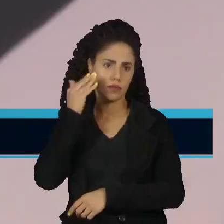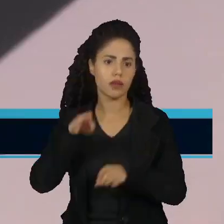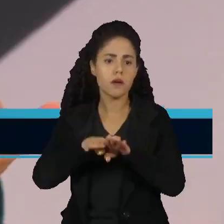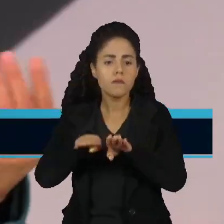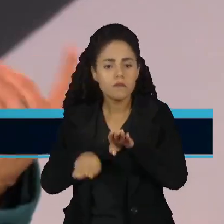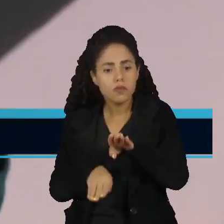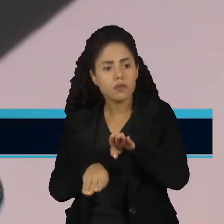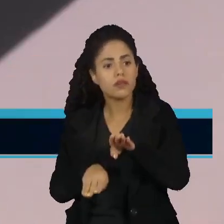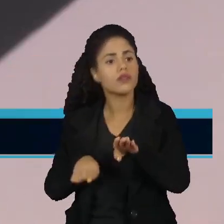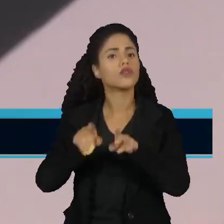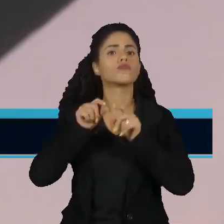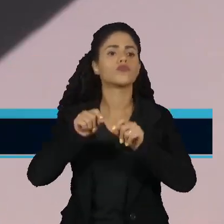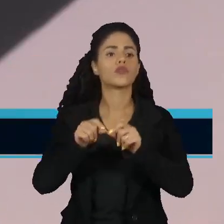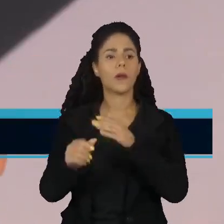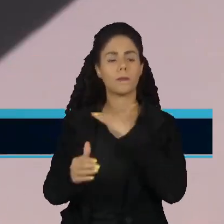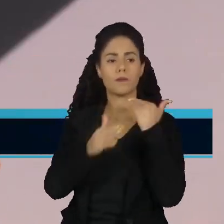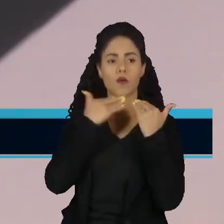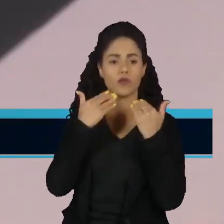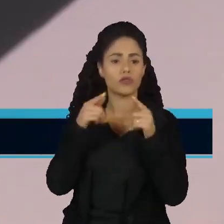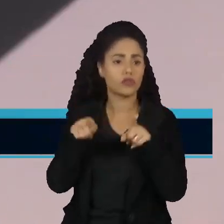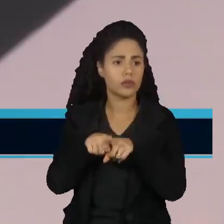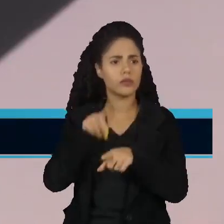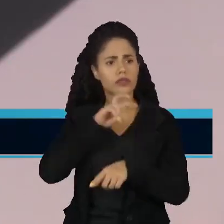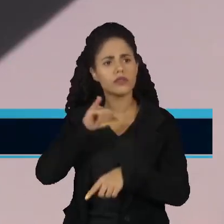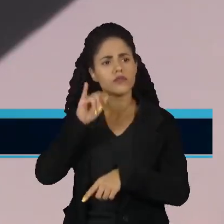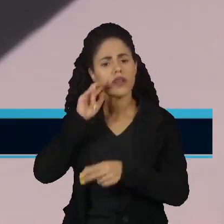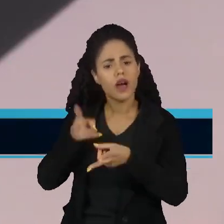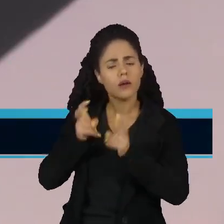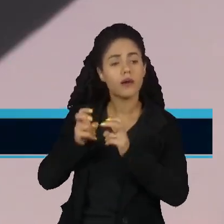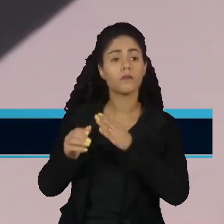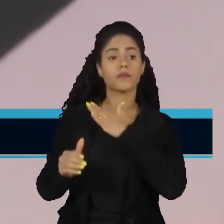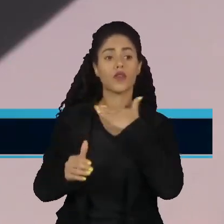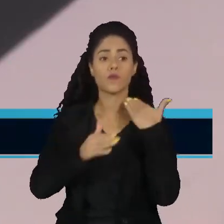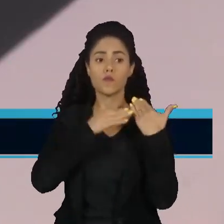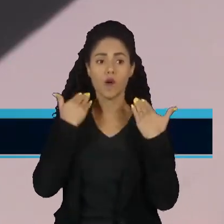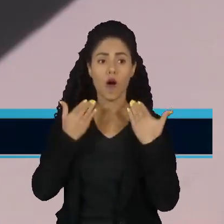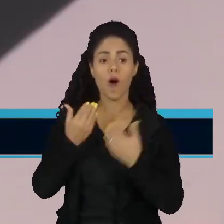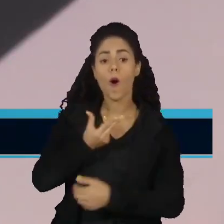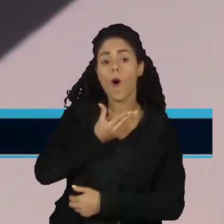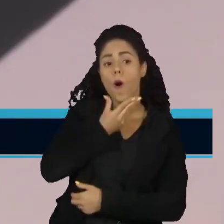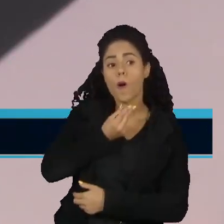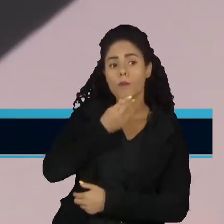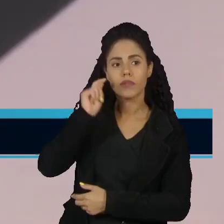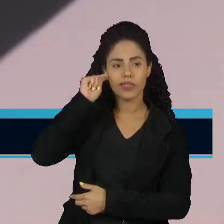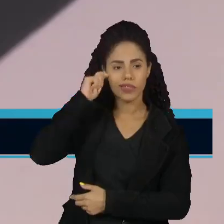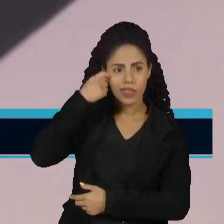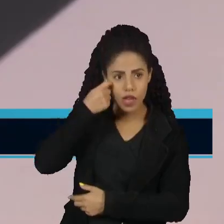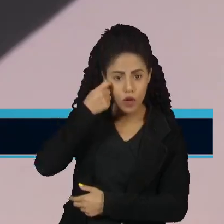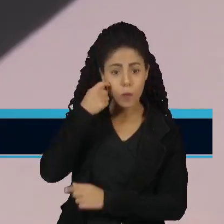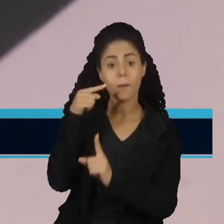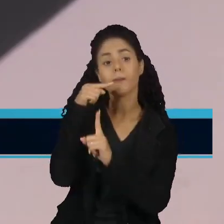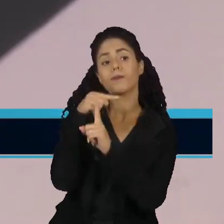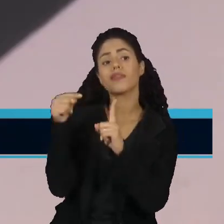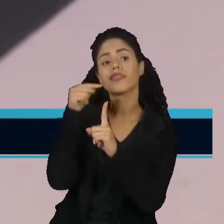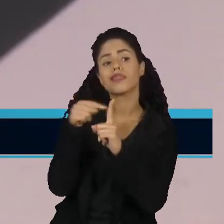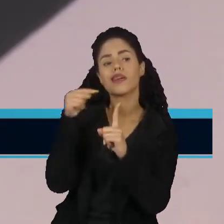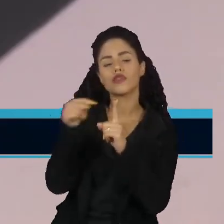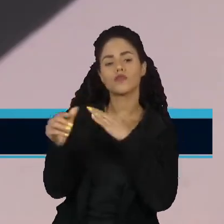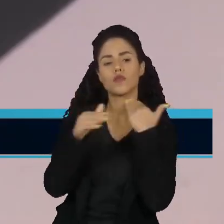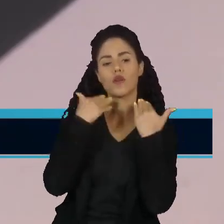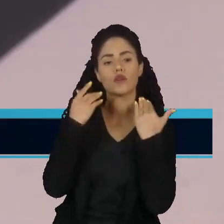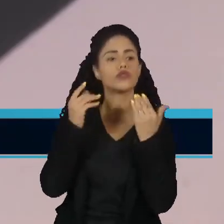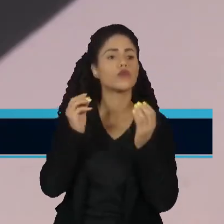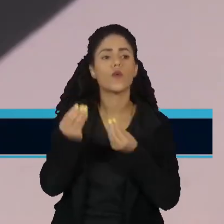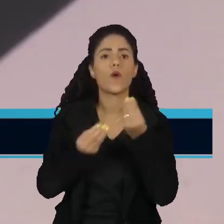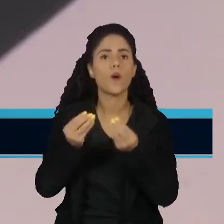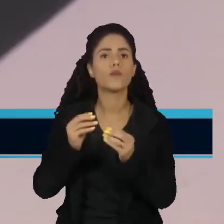desigualdade no sentido de morte. Se você for ver a morte de homens negros, metade dessas mortes